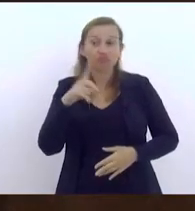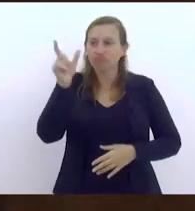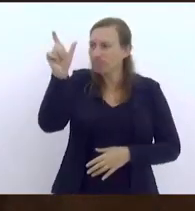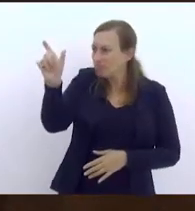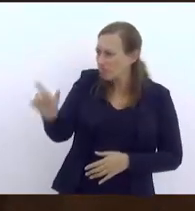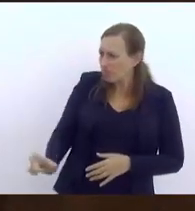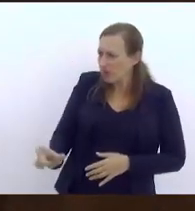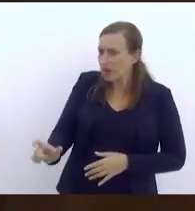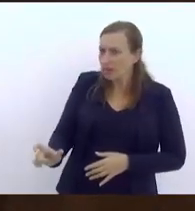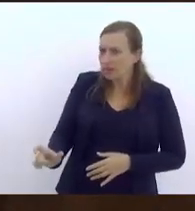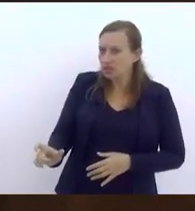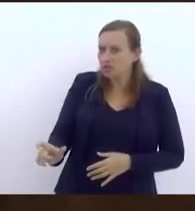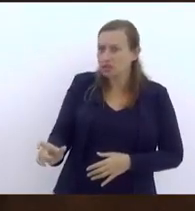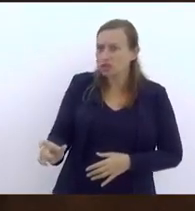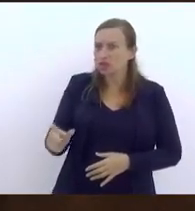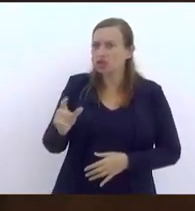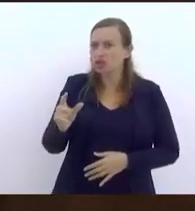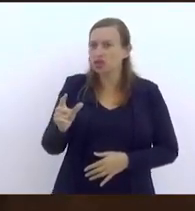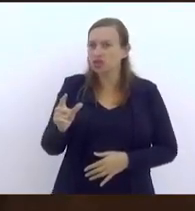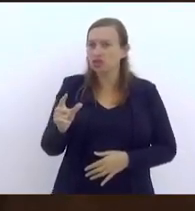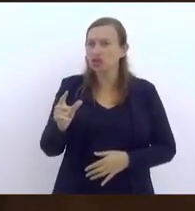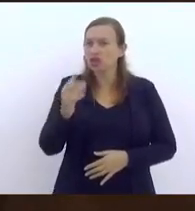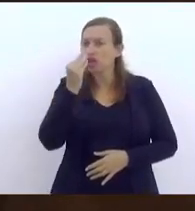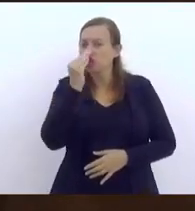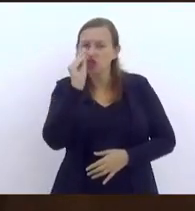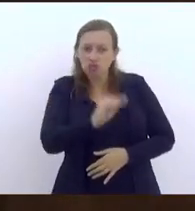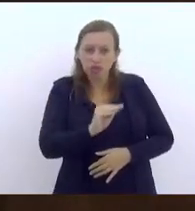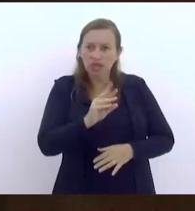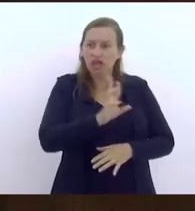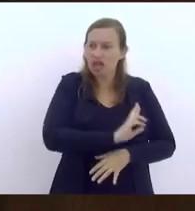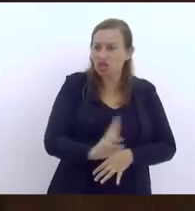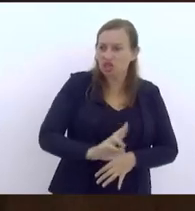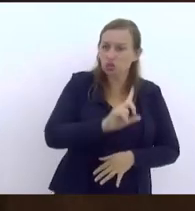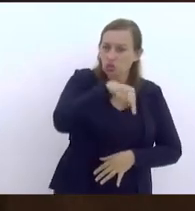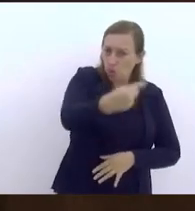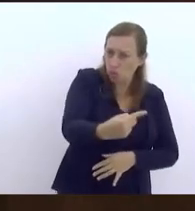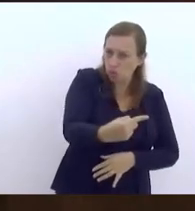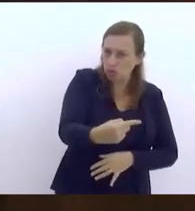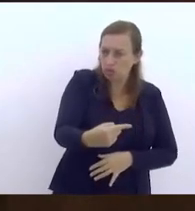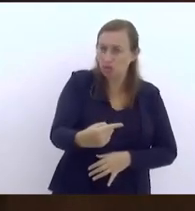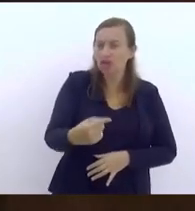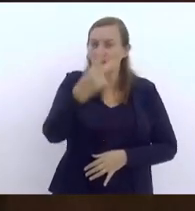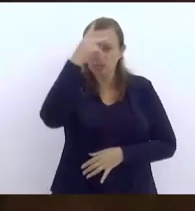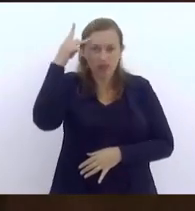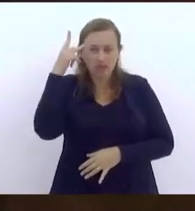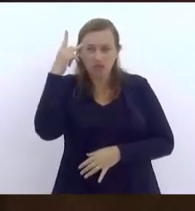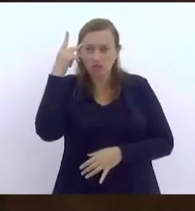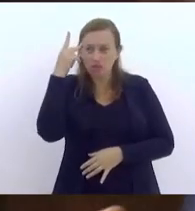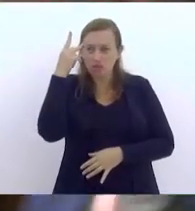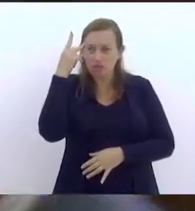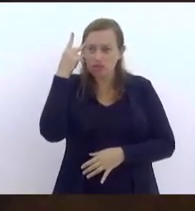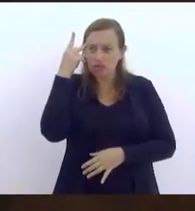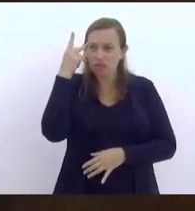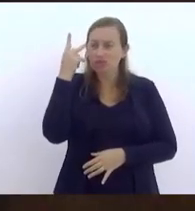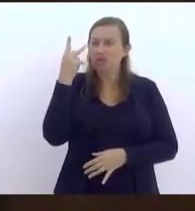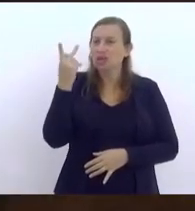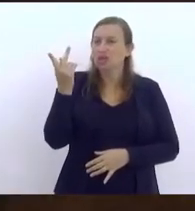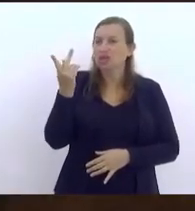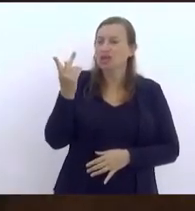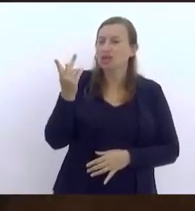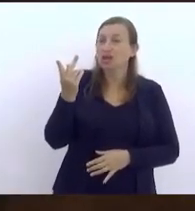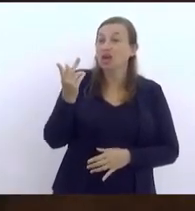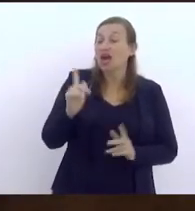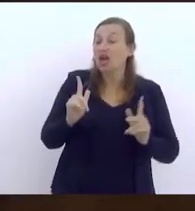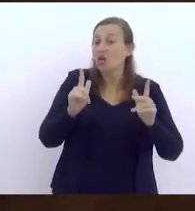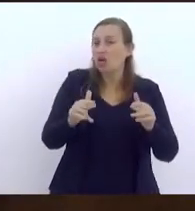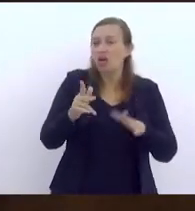Pessoas que desrespeitam a religião do outro, pessoas que desrespeitam a vida do outro. Era a mesma coisa